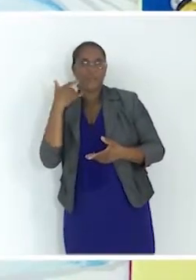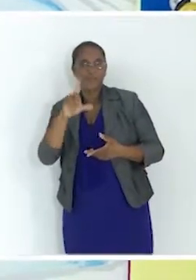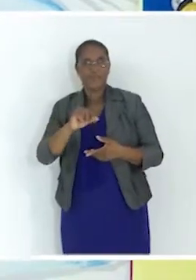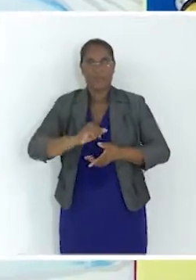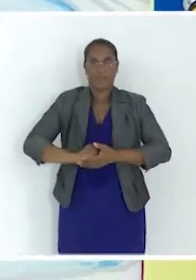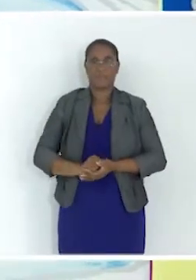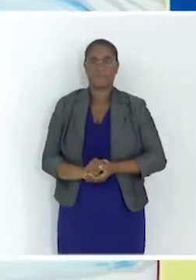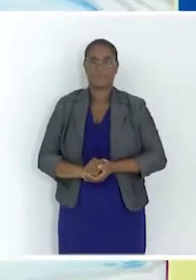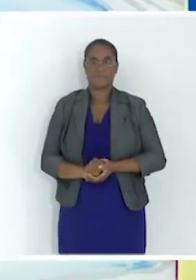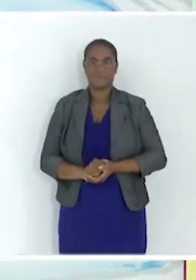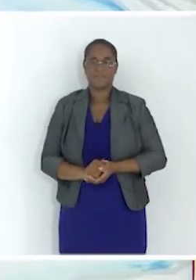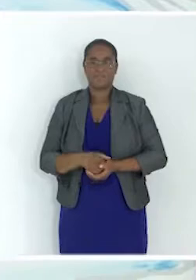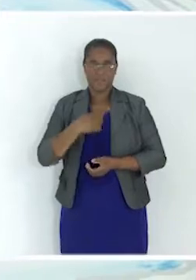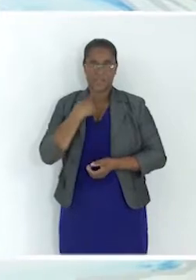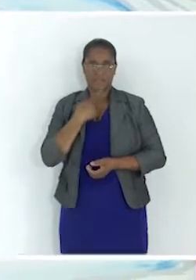Já está?